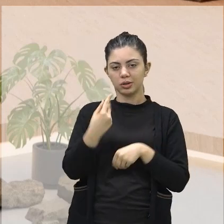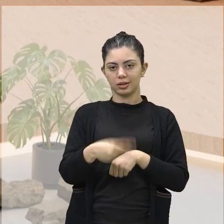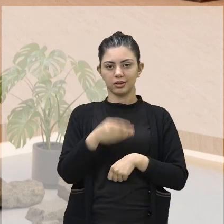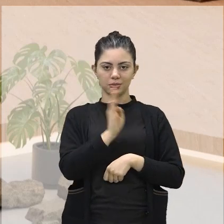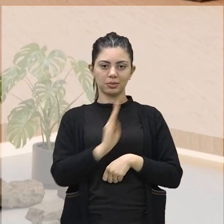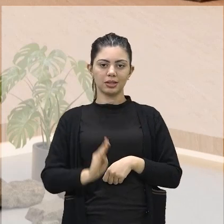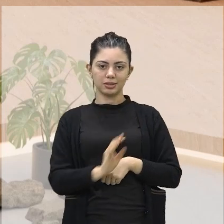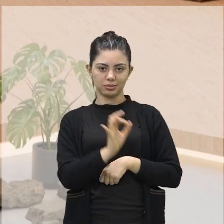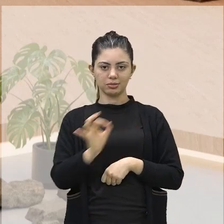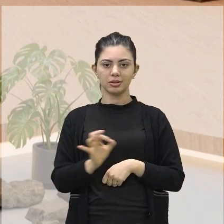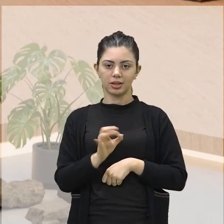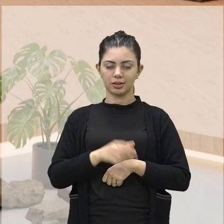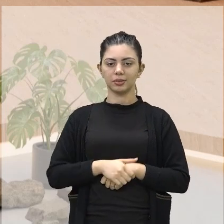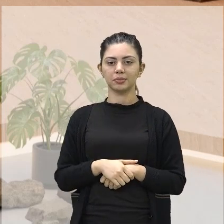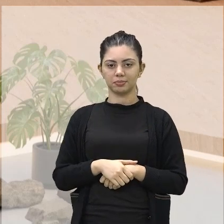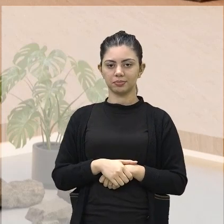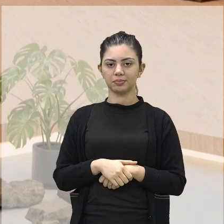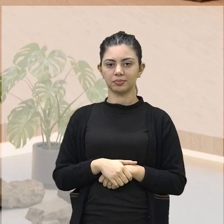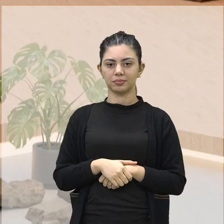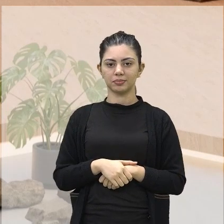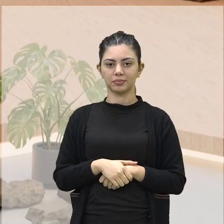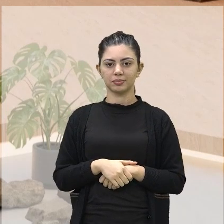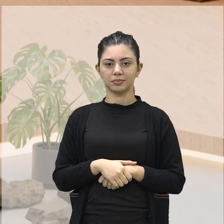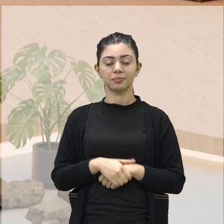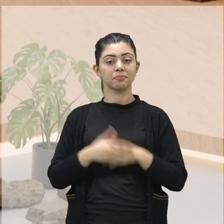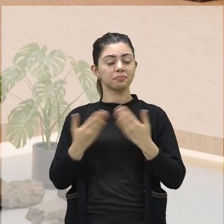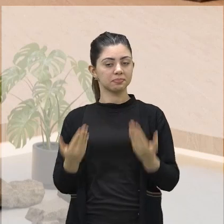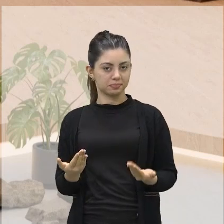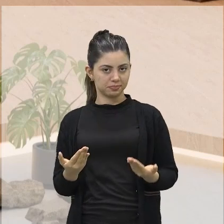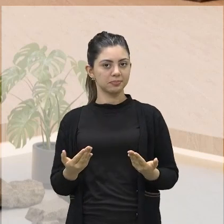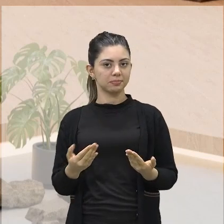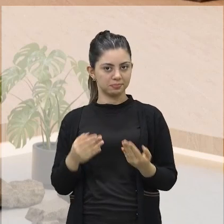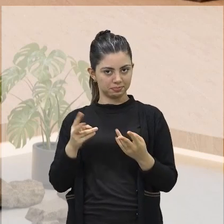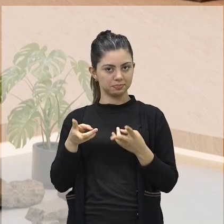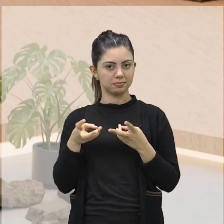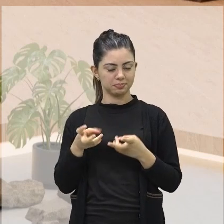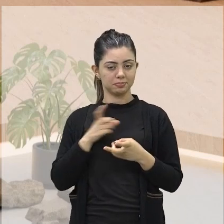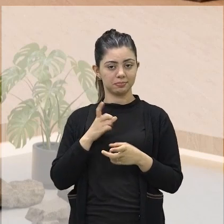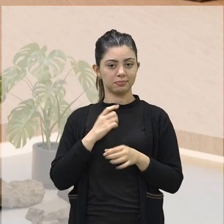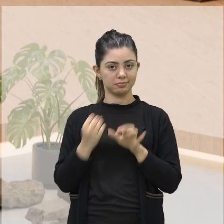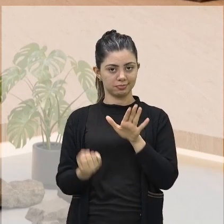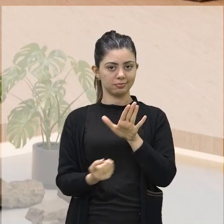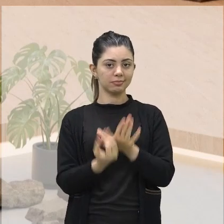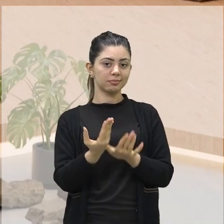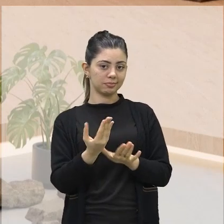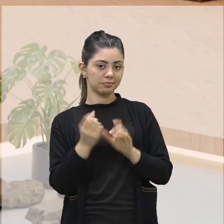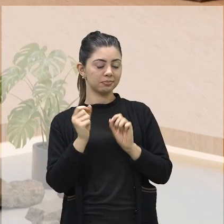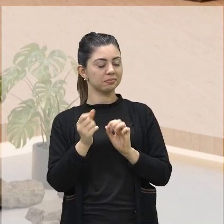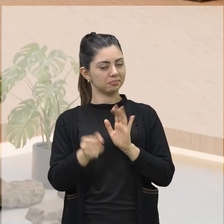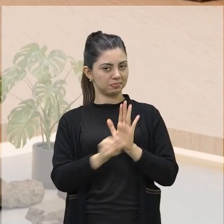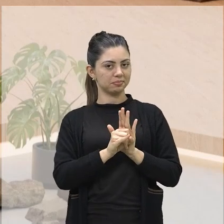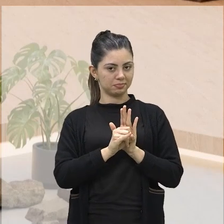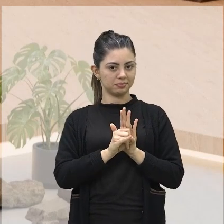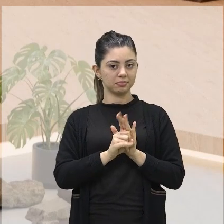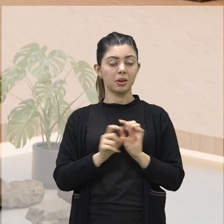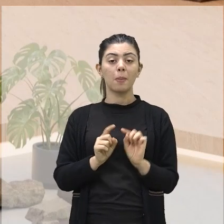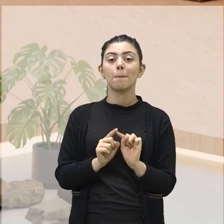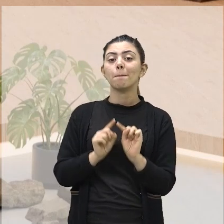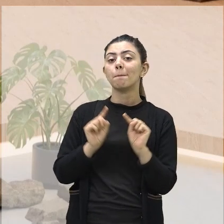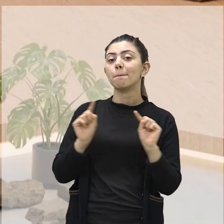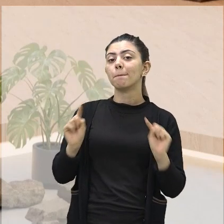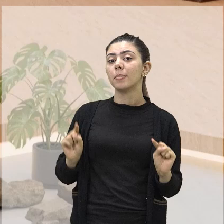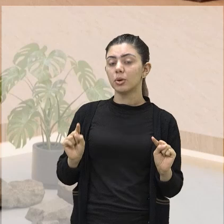né, dos nossos povos originários. Então nós temos aí a formação da identidade. Porém,